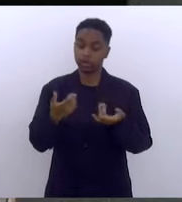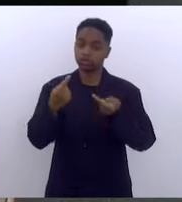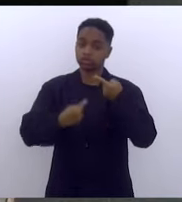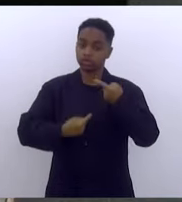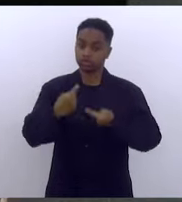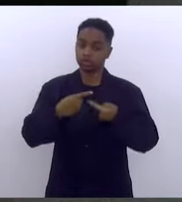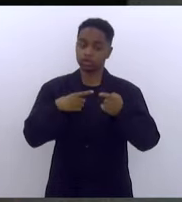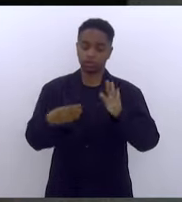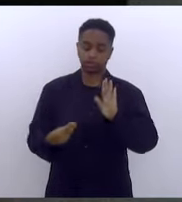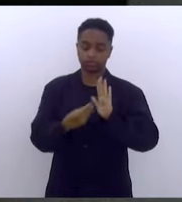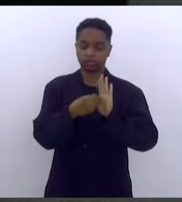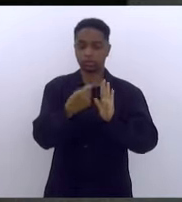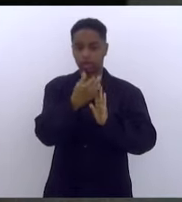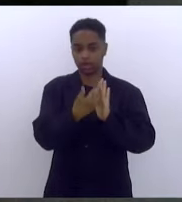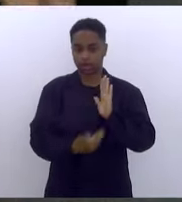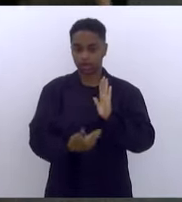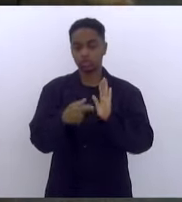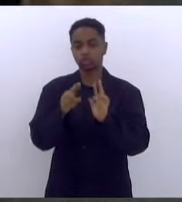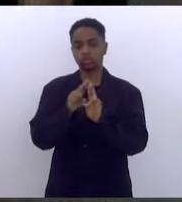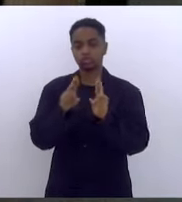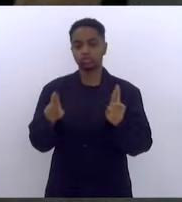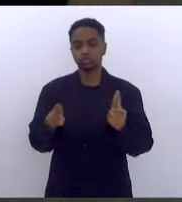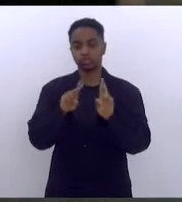foi colocado com relação à